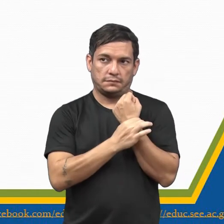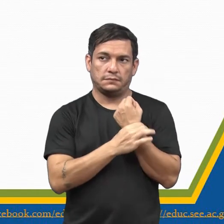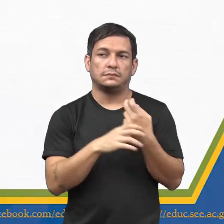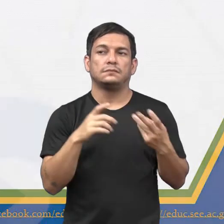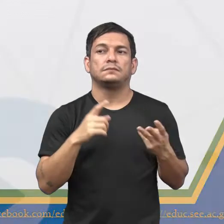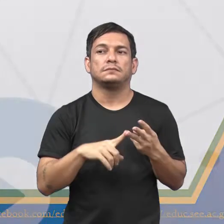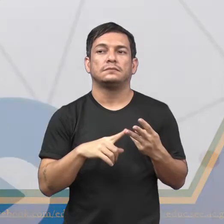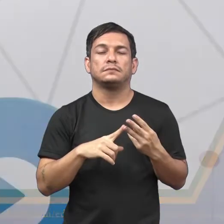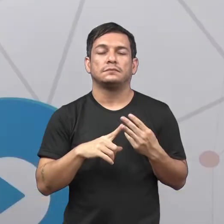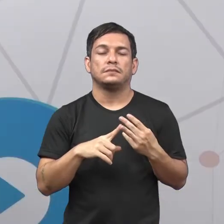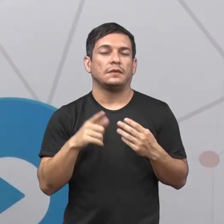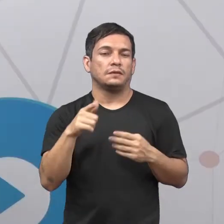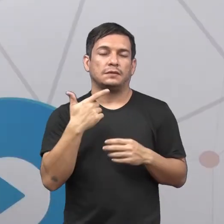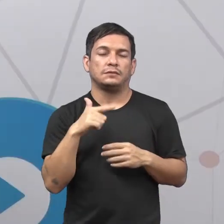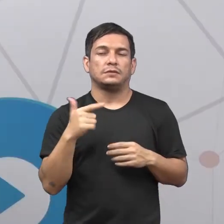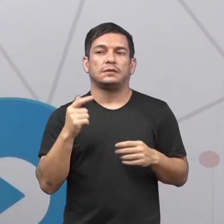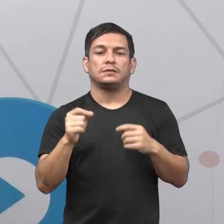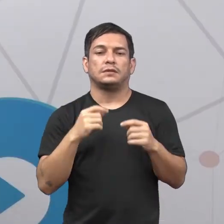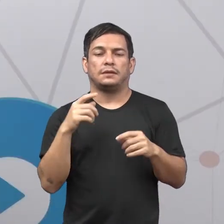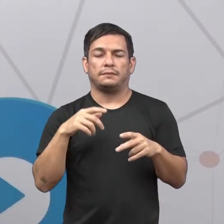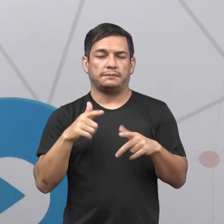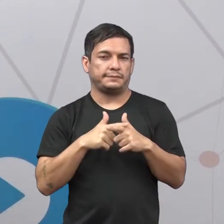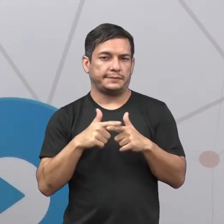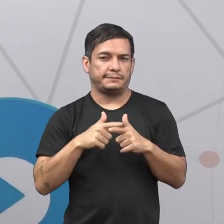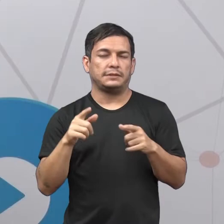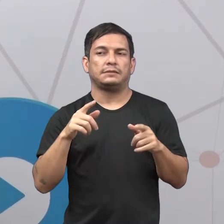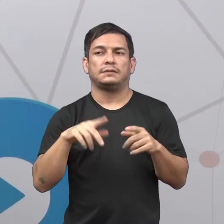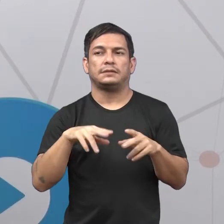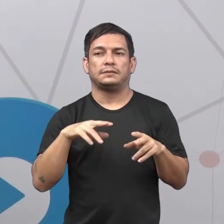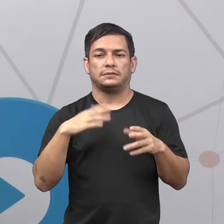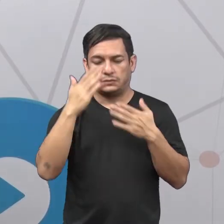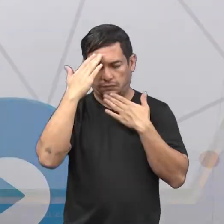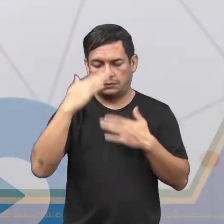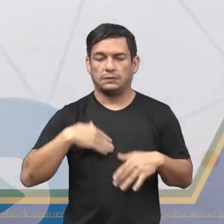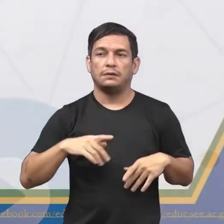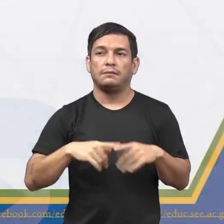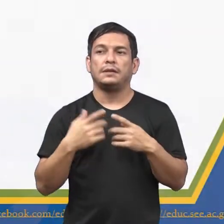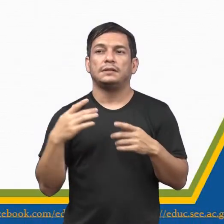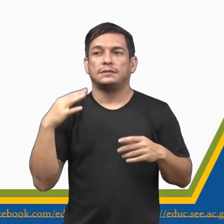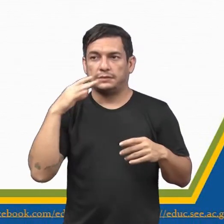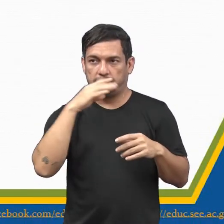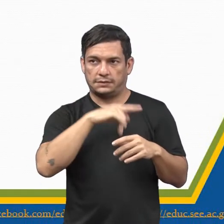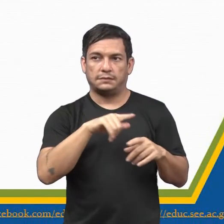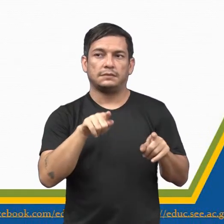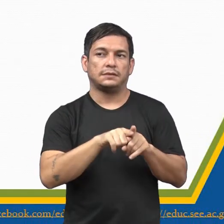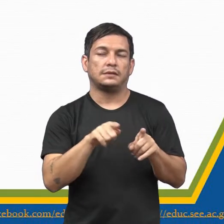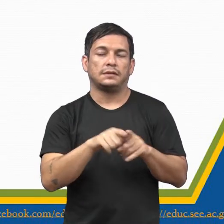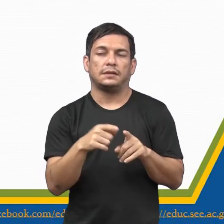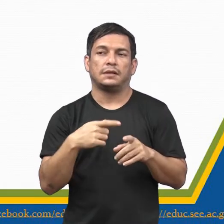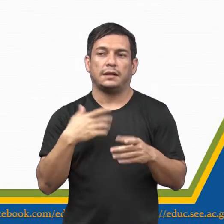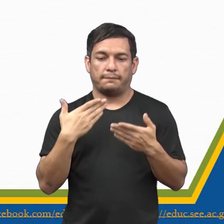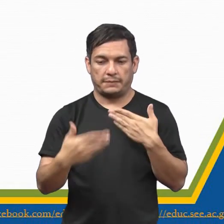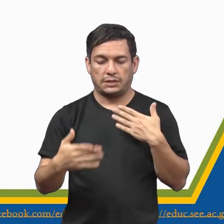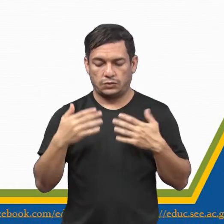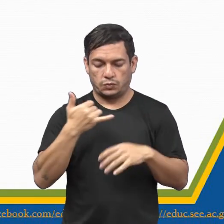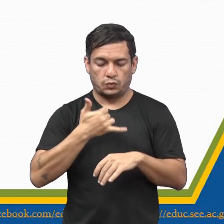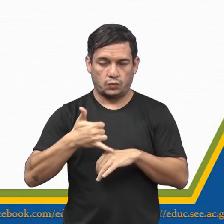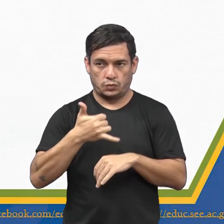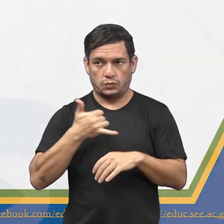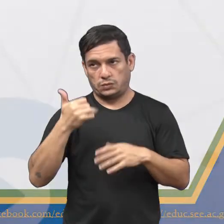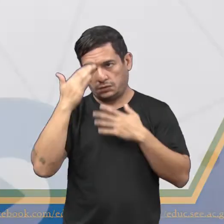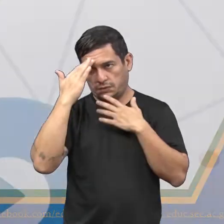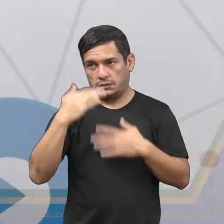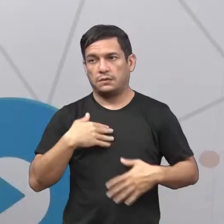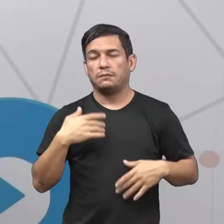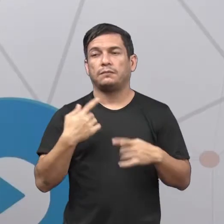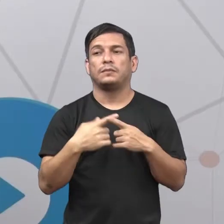né? Você não vai ter tantas lesões, mas você corre o risco. Queima calorias e melhora a capacidade cardiorrespiratória. Por ela